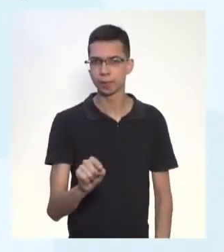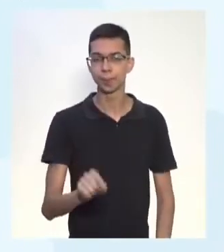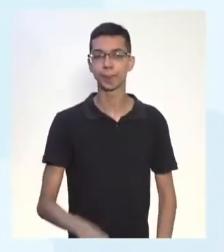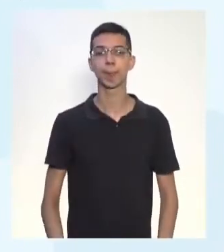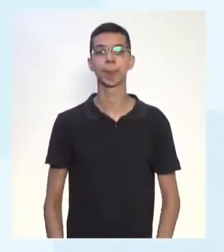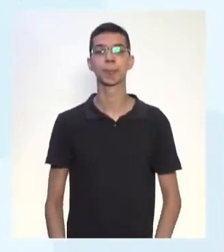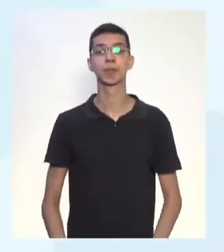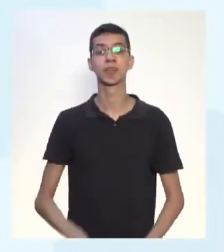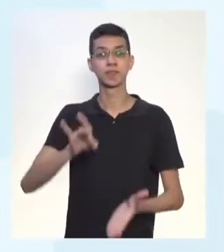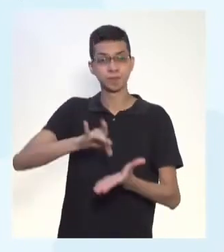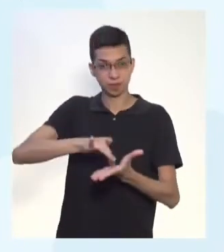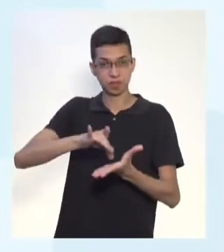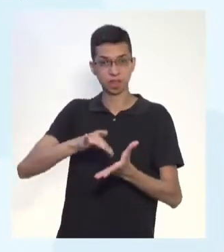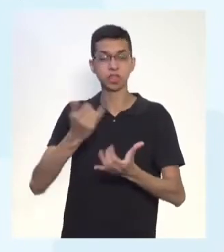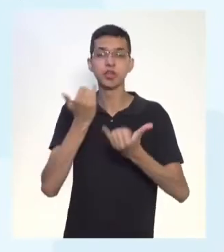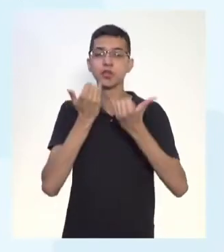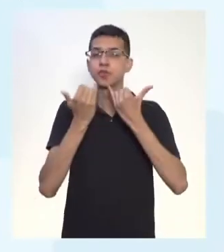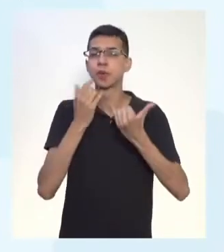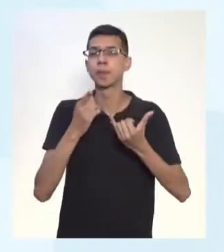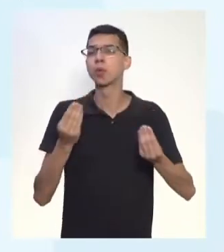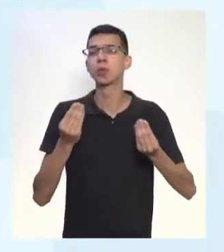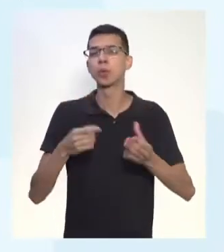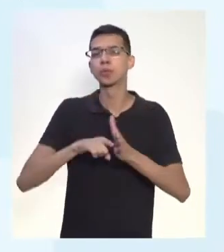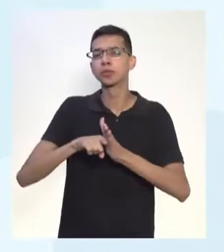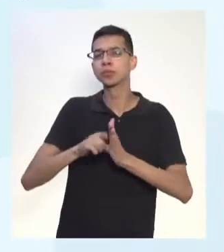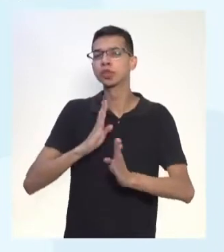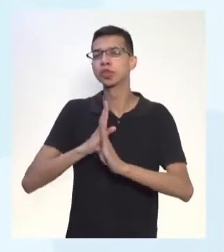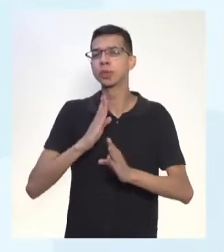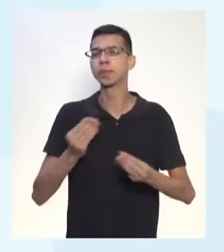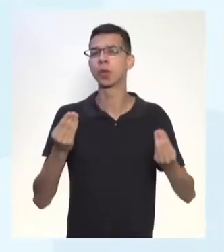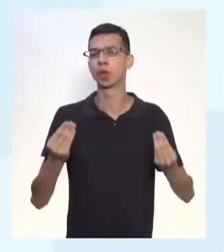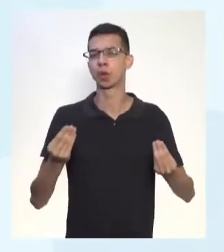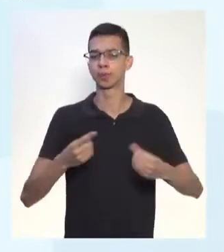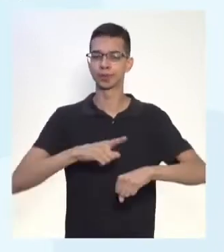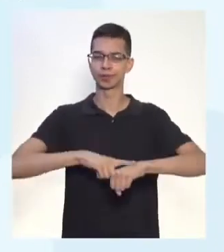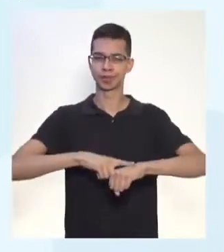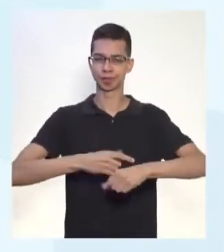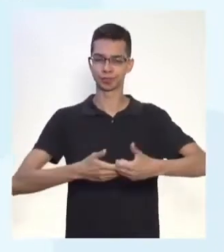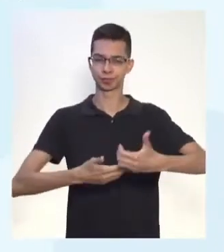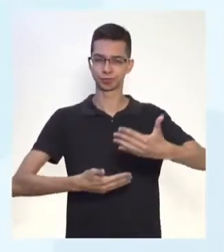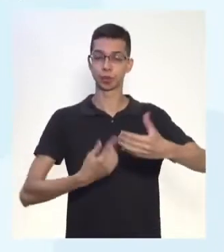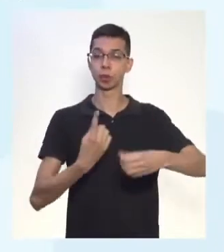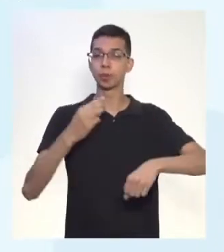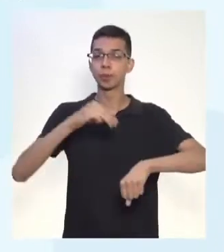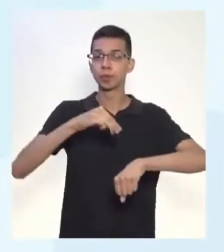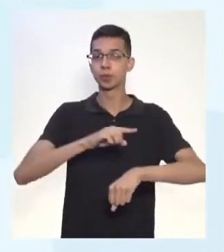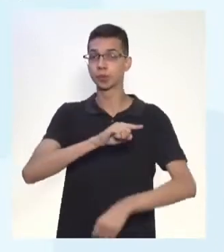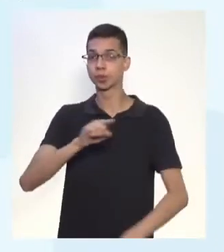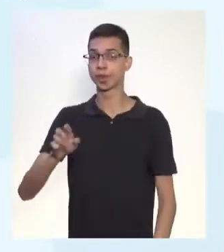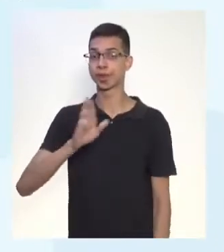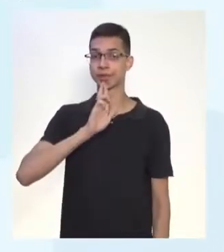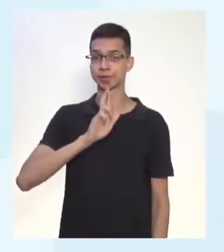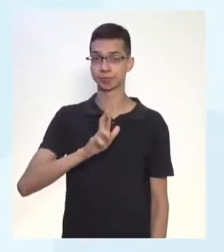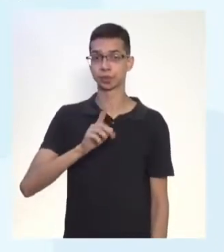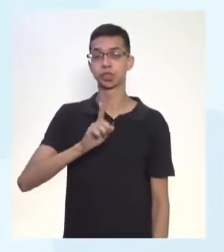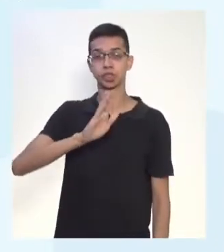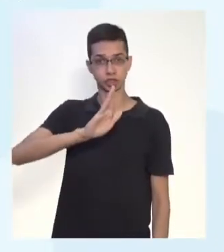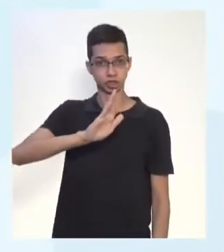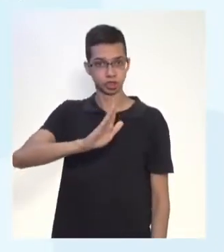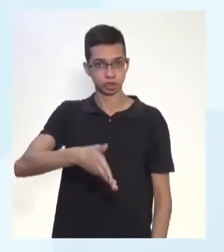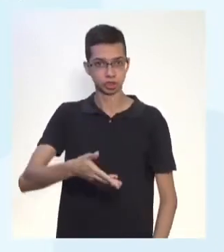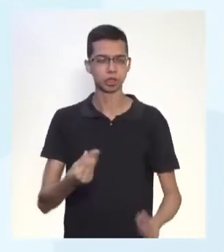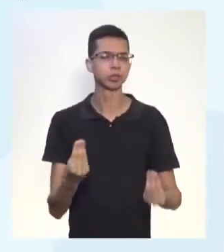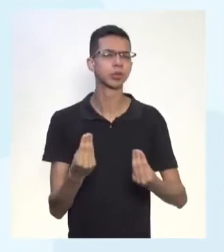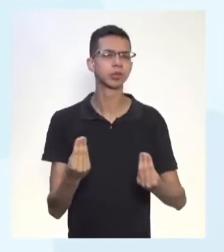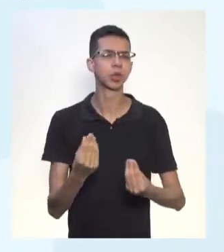das informações que você recebe? Então, nós vamos dar um momento aí no chat, uns 1 minuto, para responderem se eles já receberam e como eles